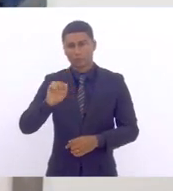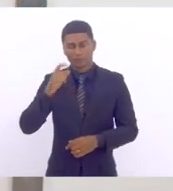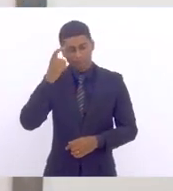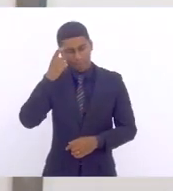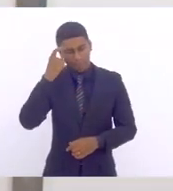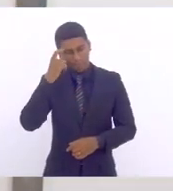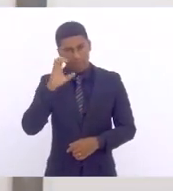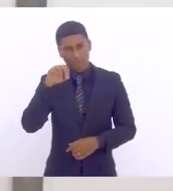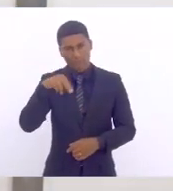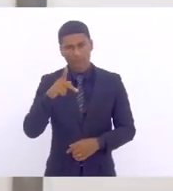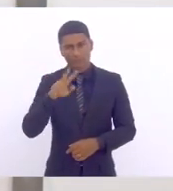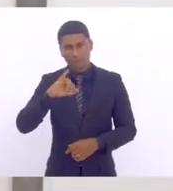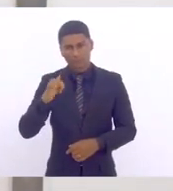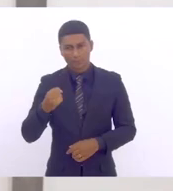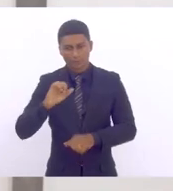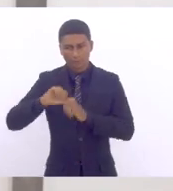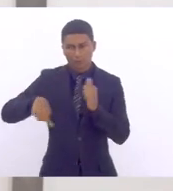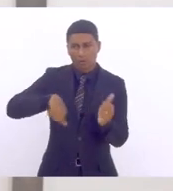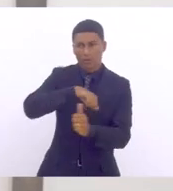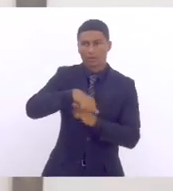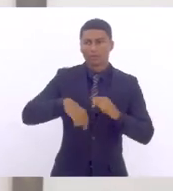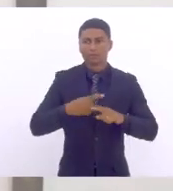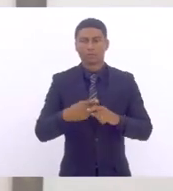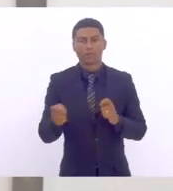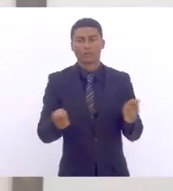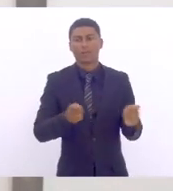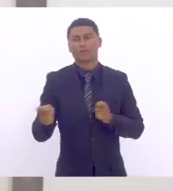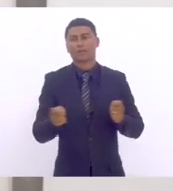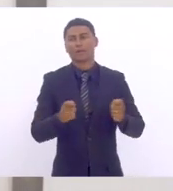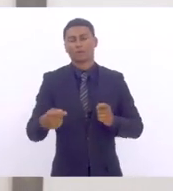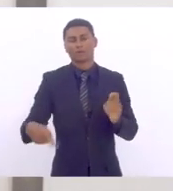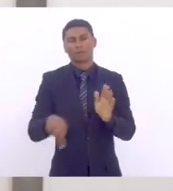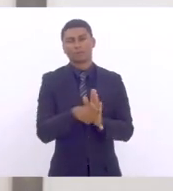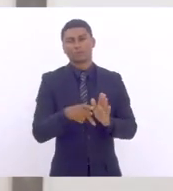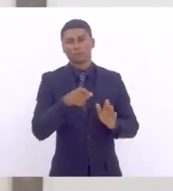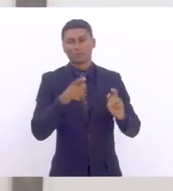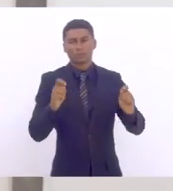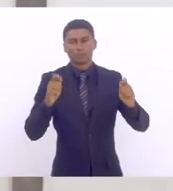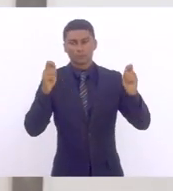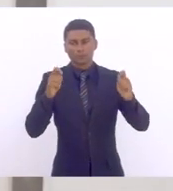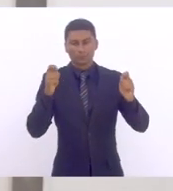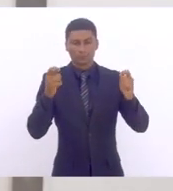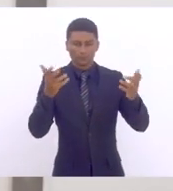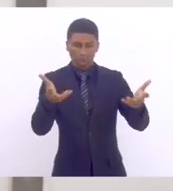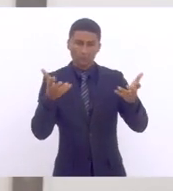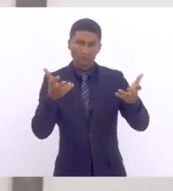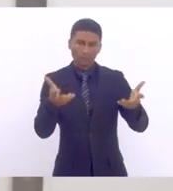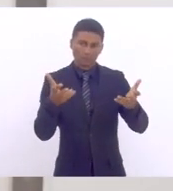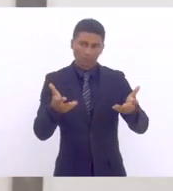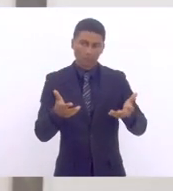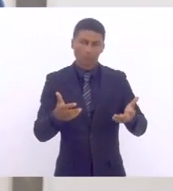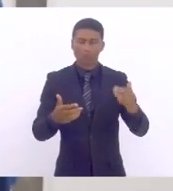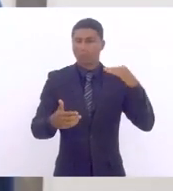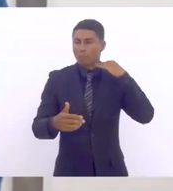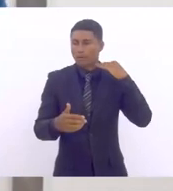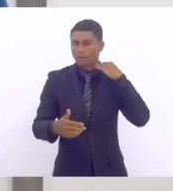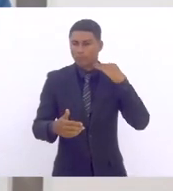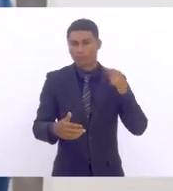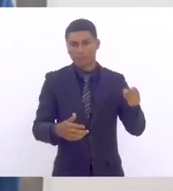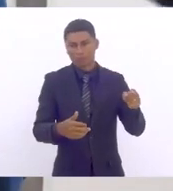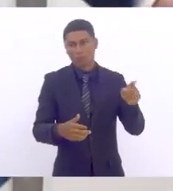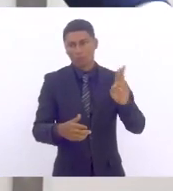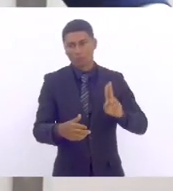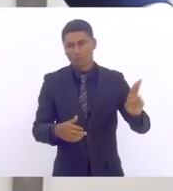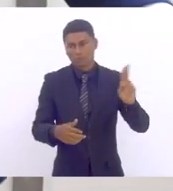por questões meramente administrativas da torcida, que a torcida quer ter uma conta num banco, quer operar como